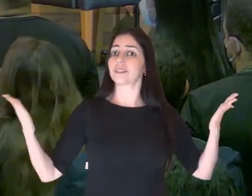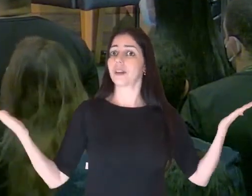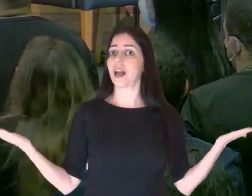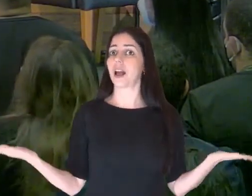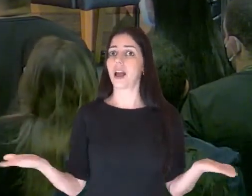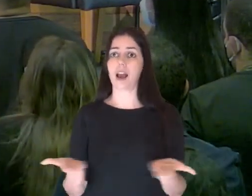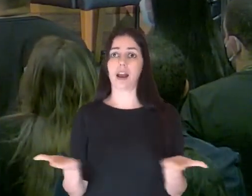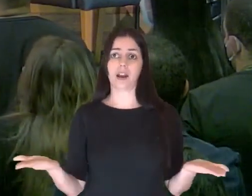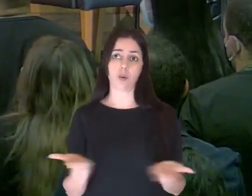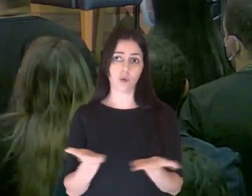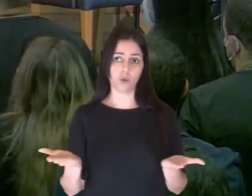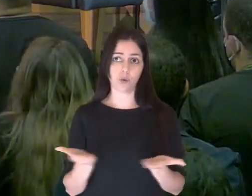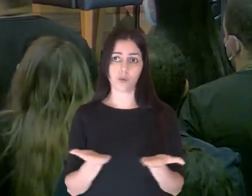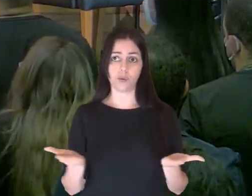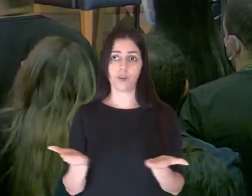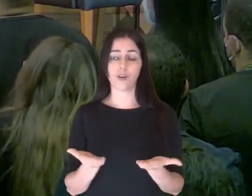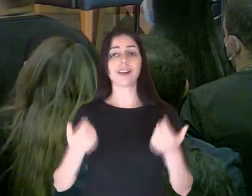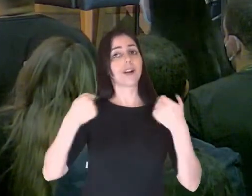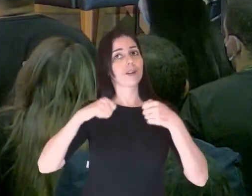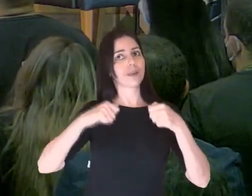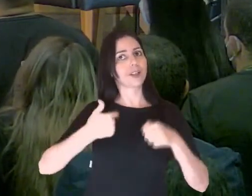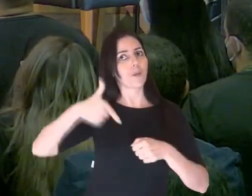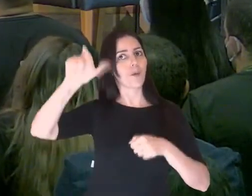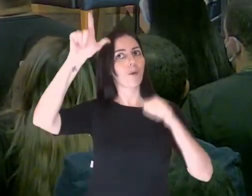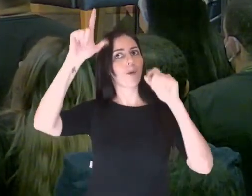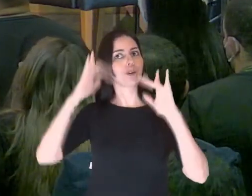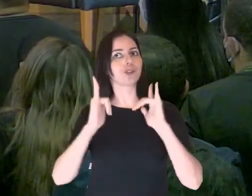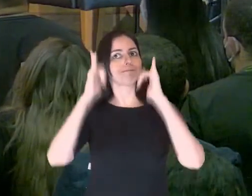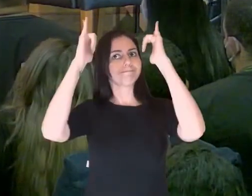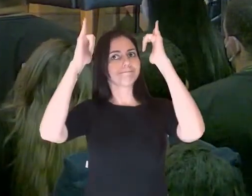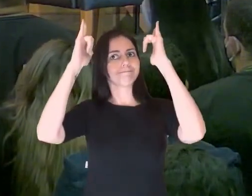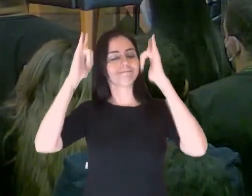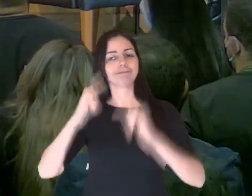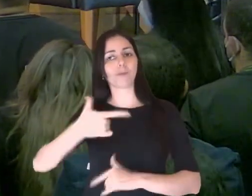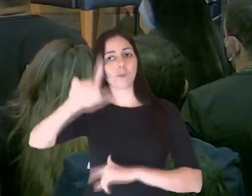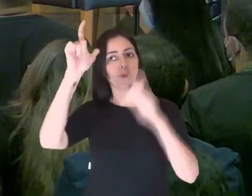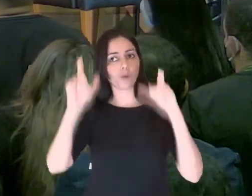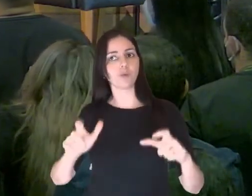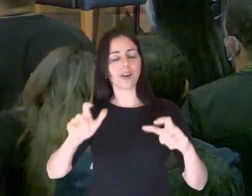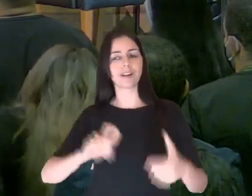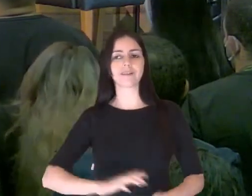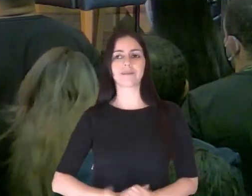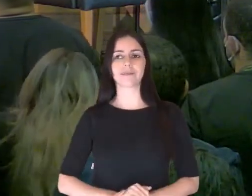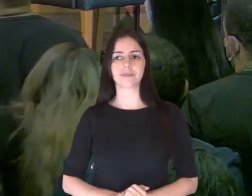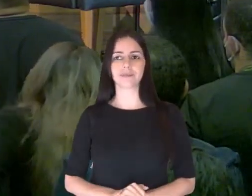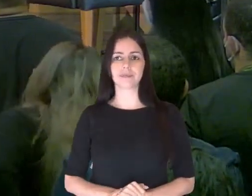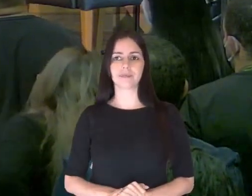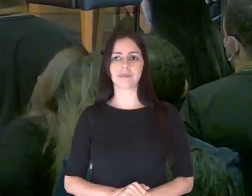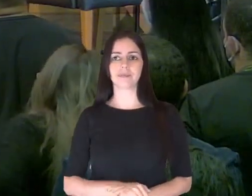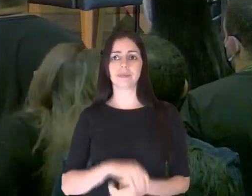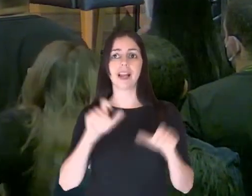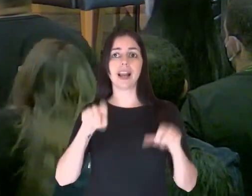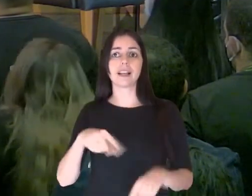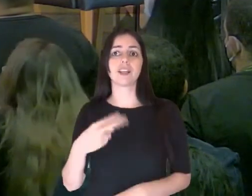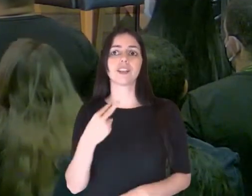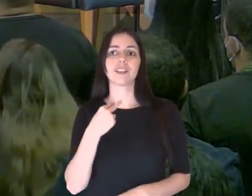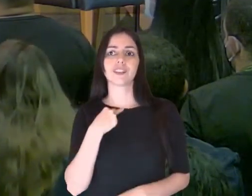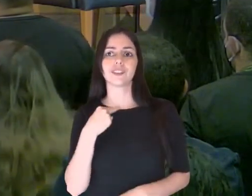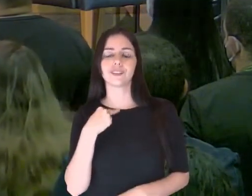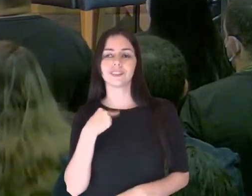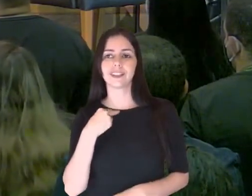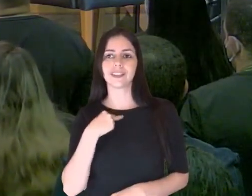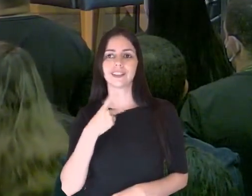Agora, querido, precisamos de outro prédio. É. Porque não cabe nós, não. É só dizer para mim que não pode